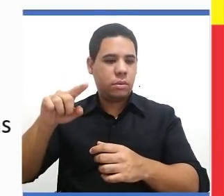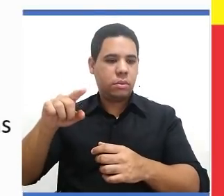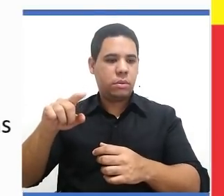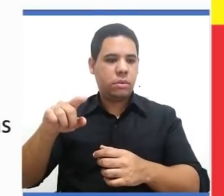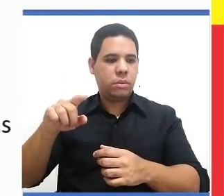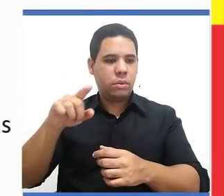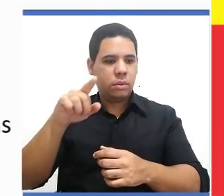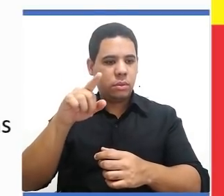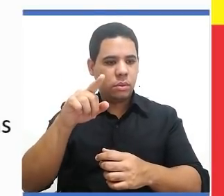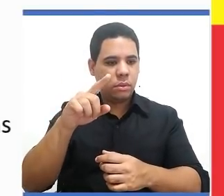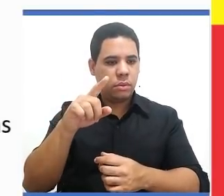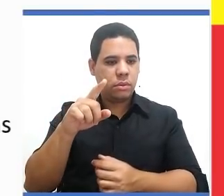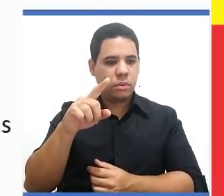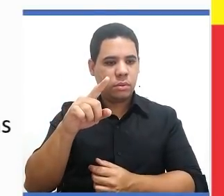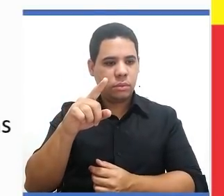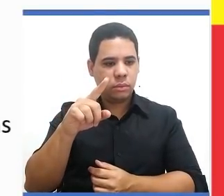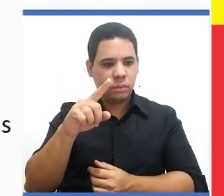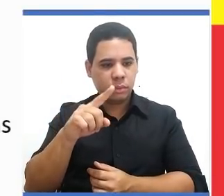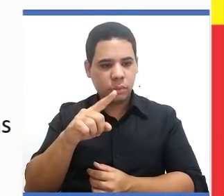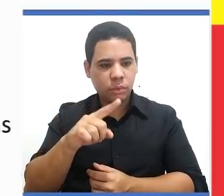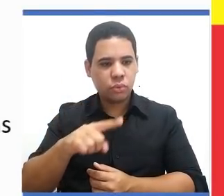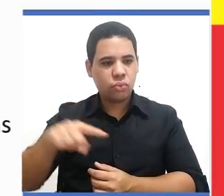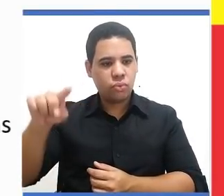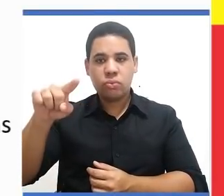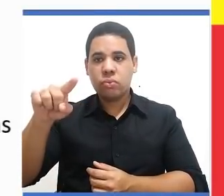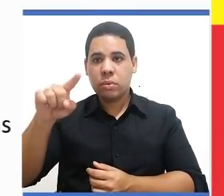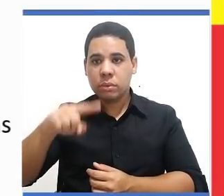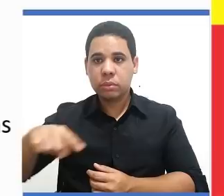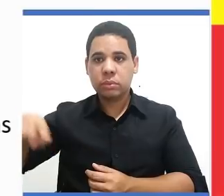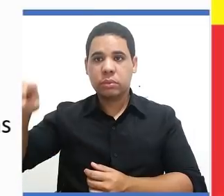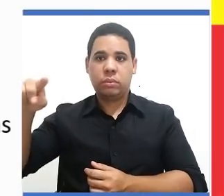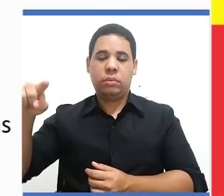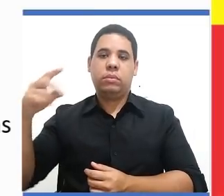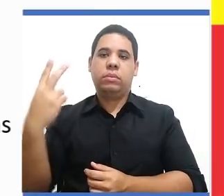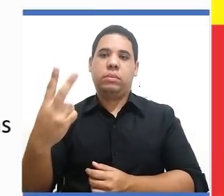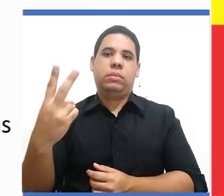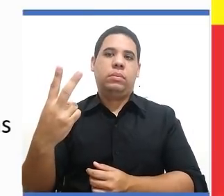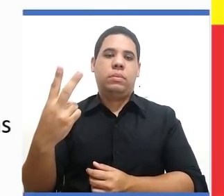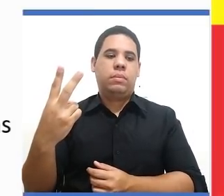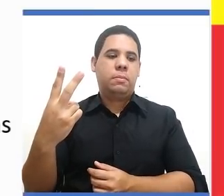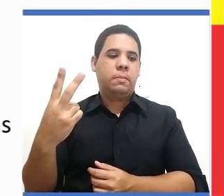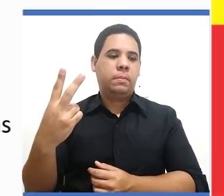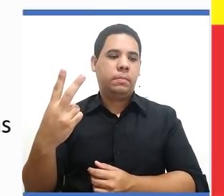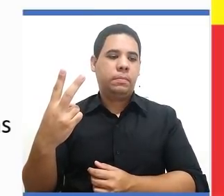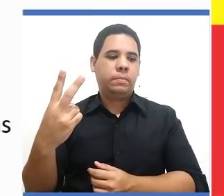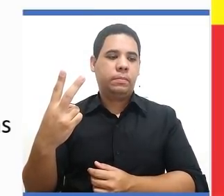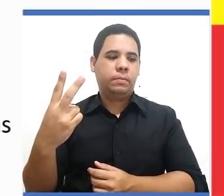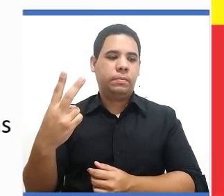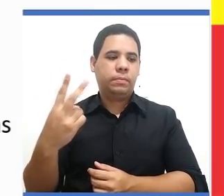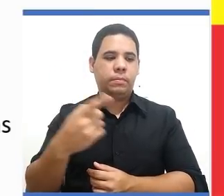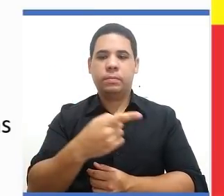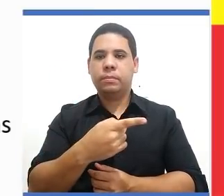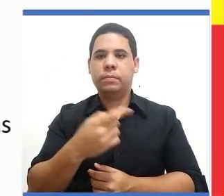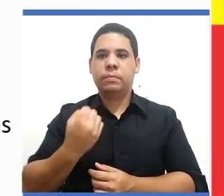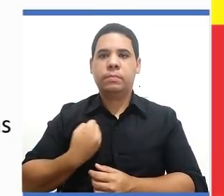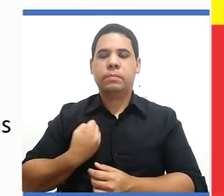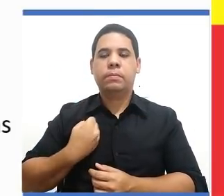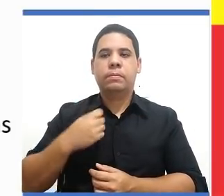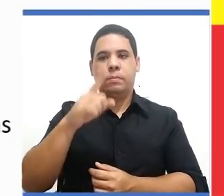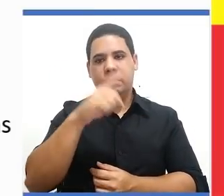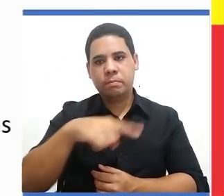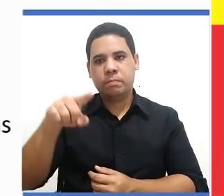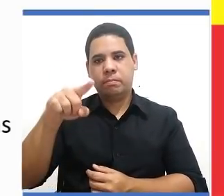nesse sentido, duas casas também. Então, vem, a vírgula está aí, pulou uma casa, pulou duas. Observe aí. A vírgula se